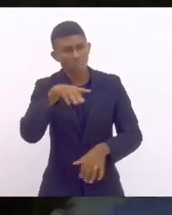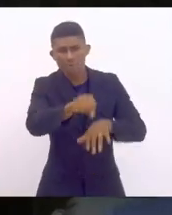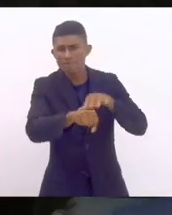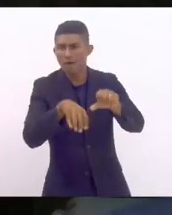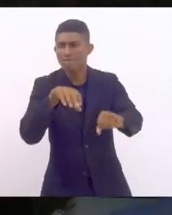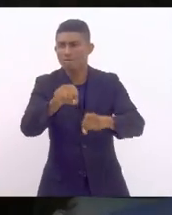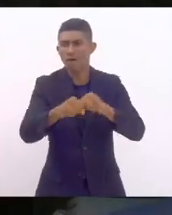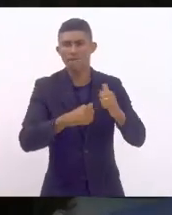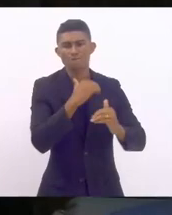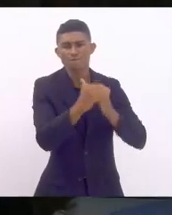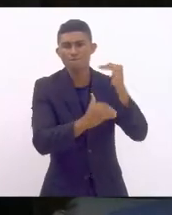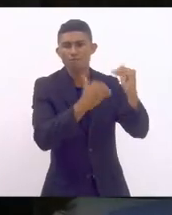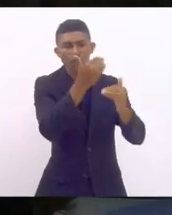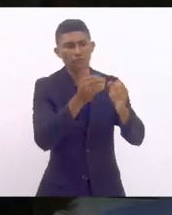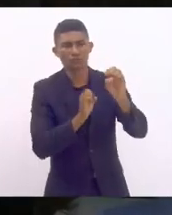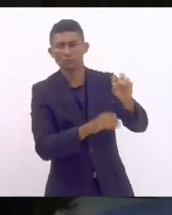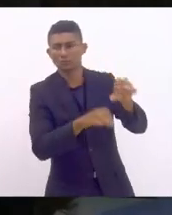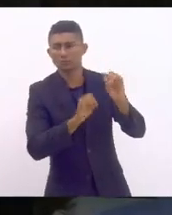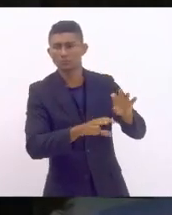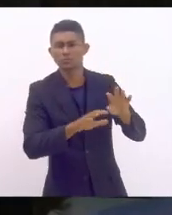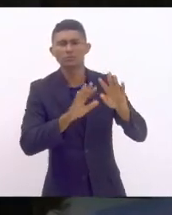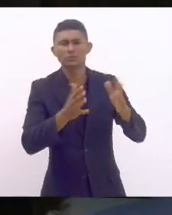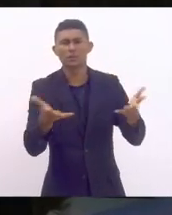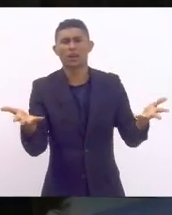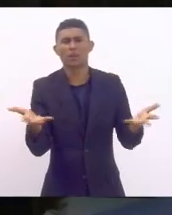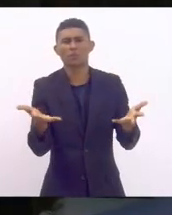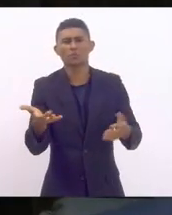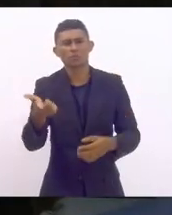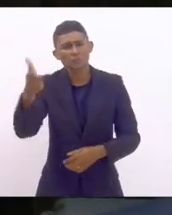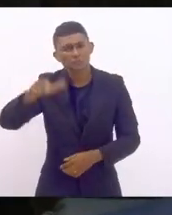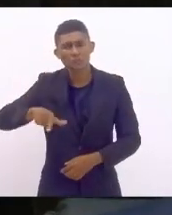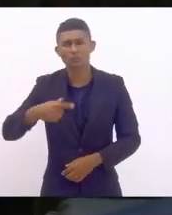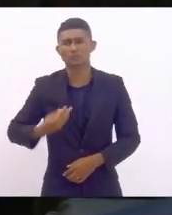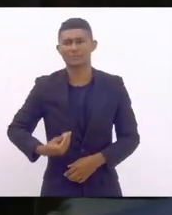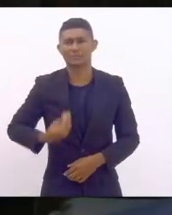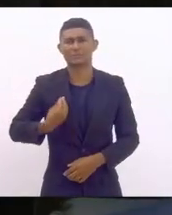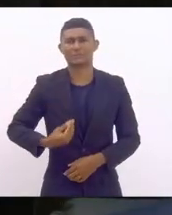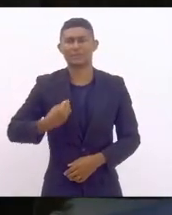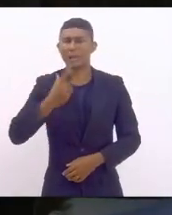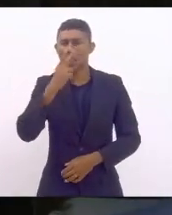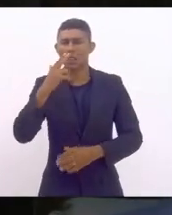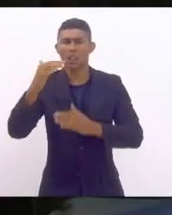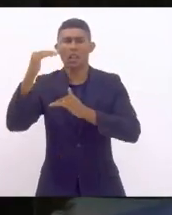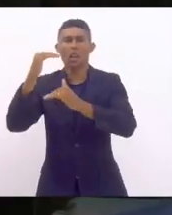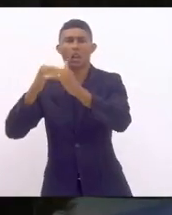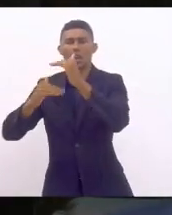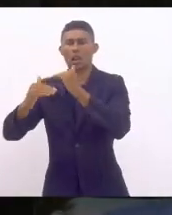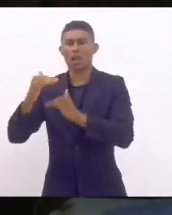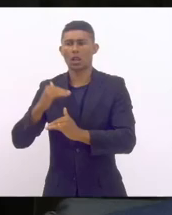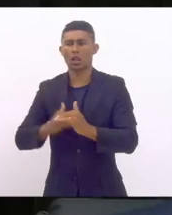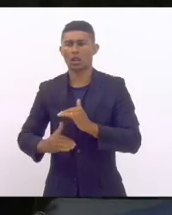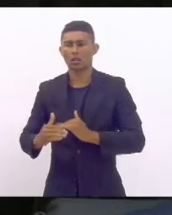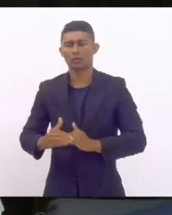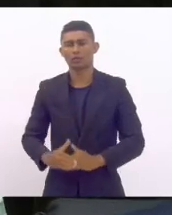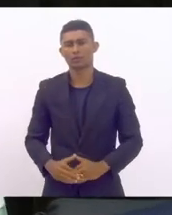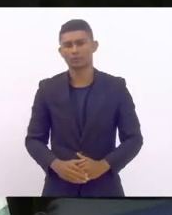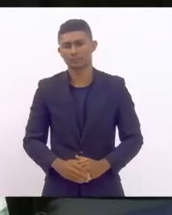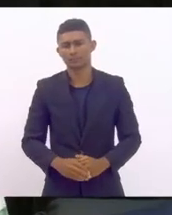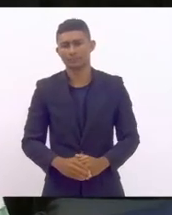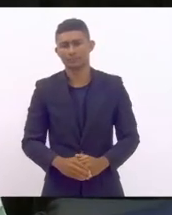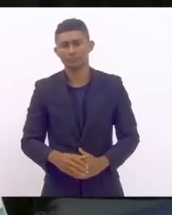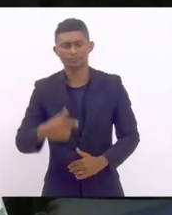educação não pensei André que nós iríamos viver um momento de tamanho retrocesso eu